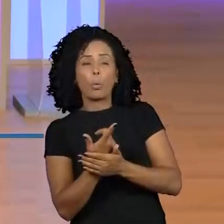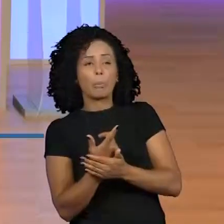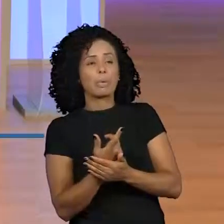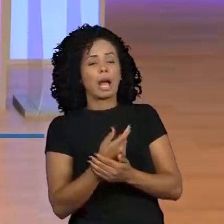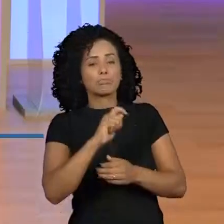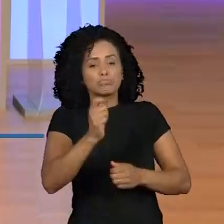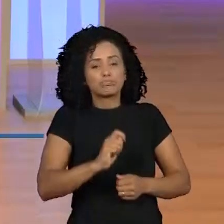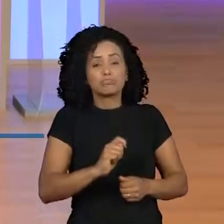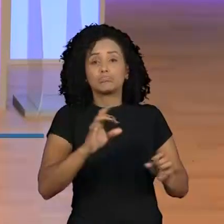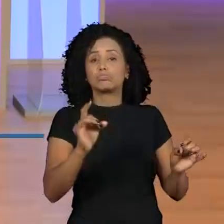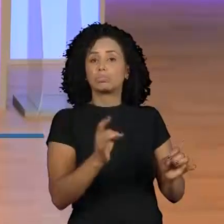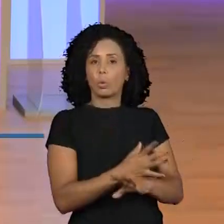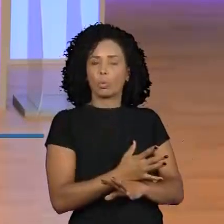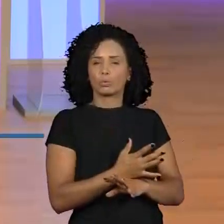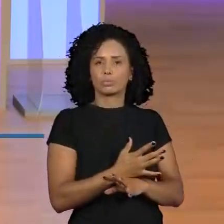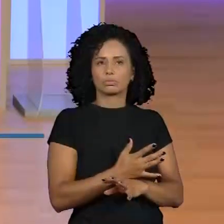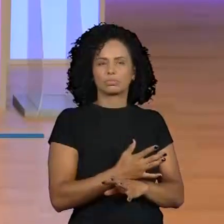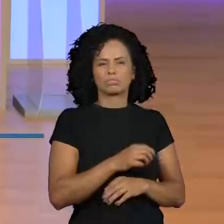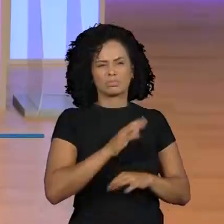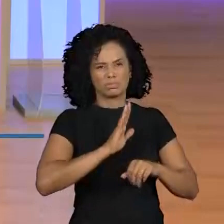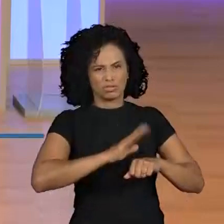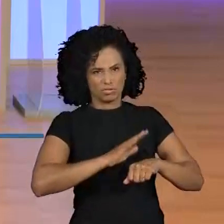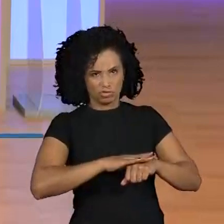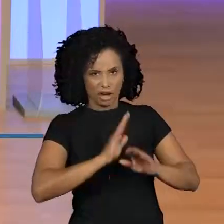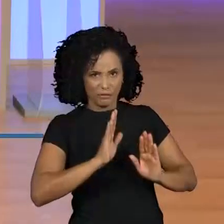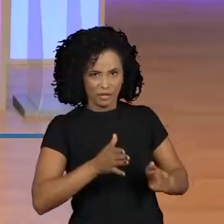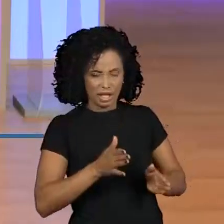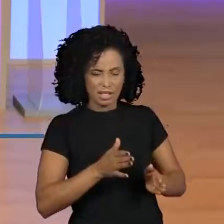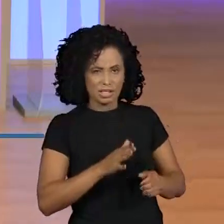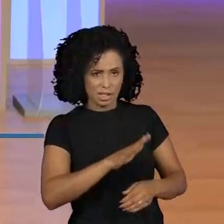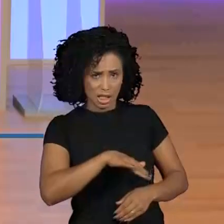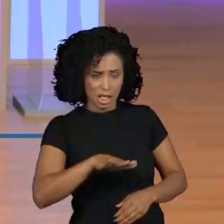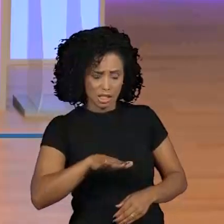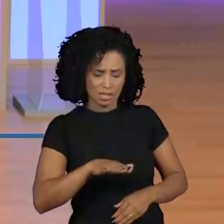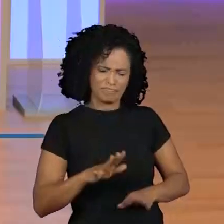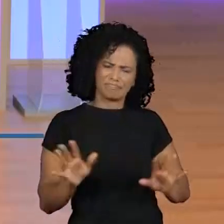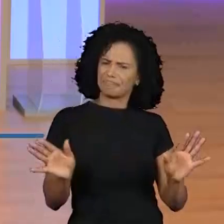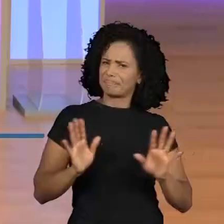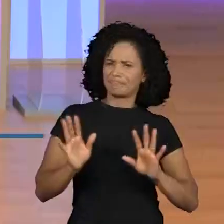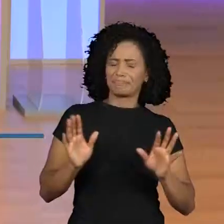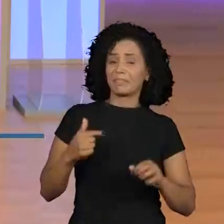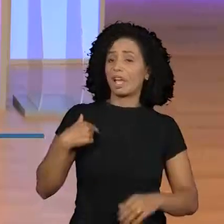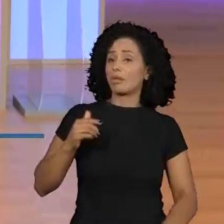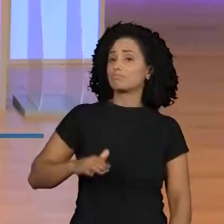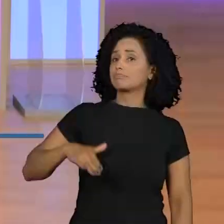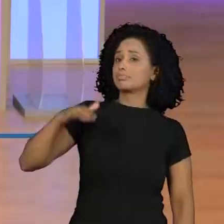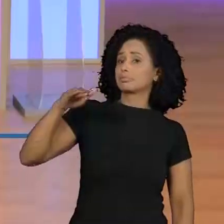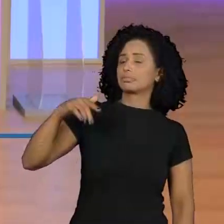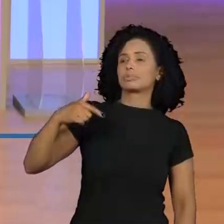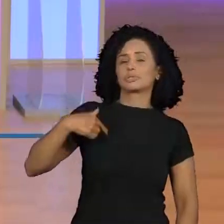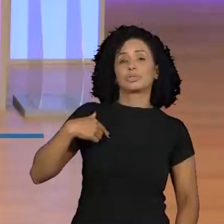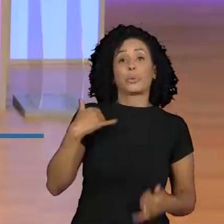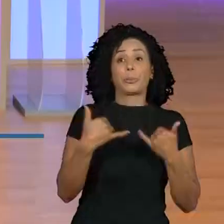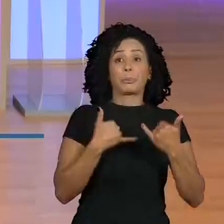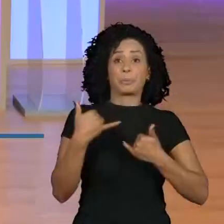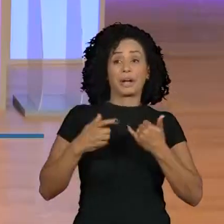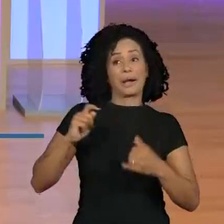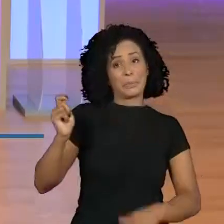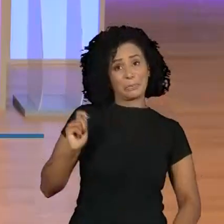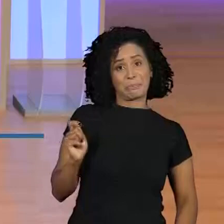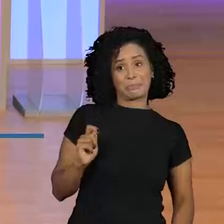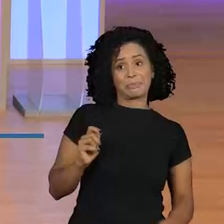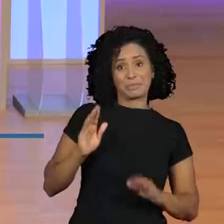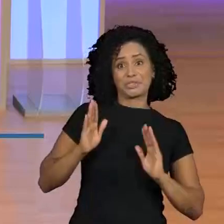você era criança, professora? Quando eu era criança, não, depois de grandinha, Sim? depois de casada, eu empinei pipa uma vez.